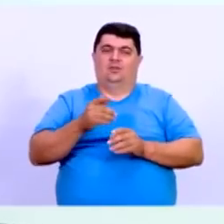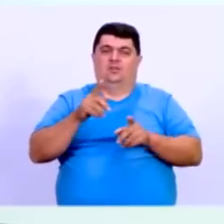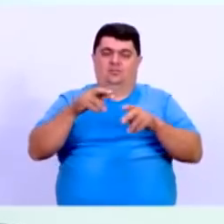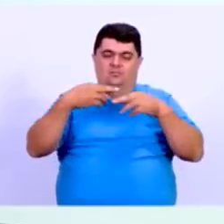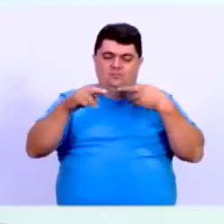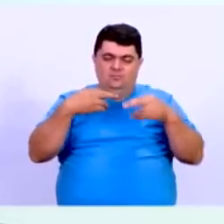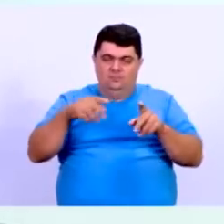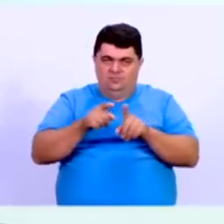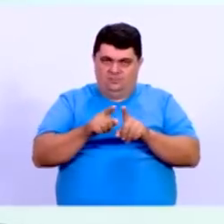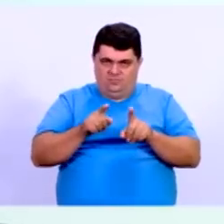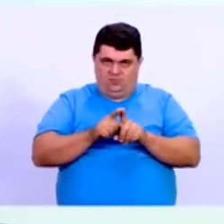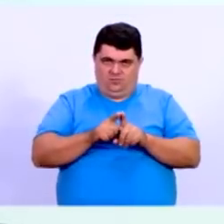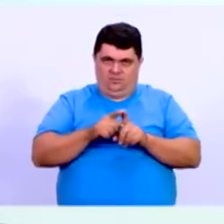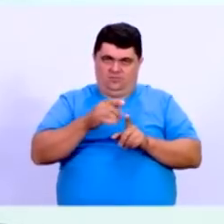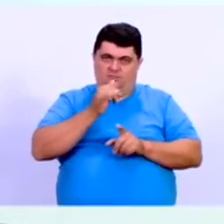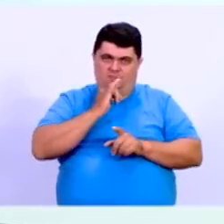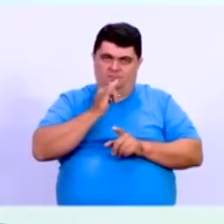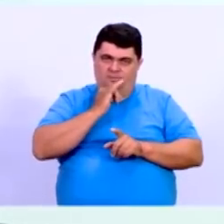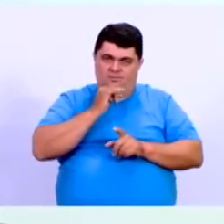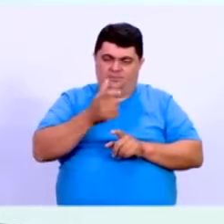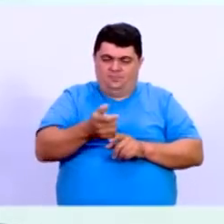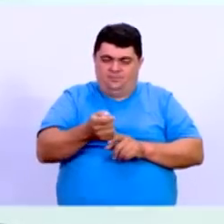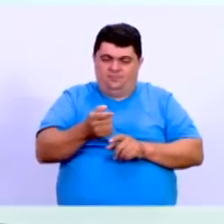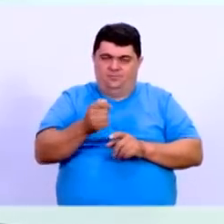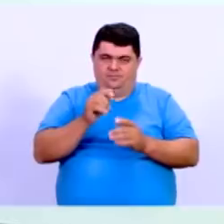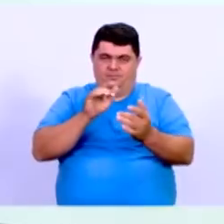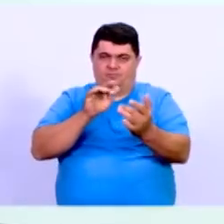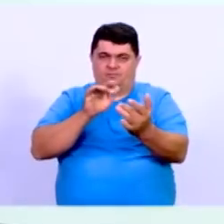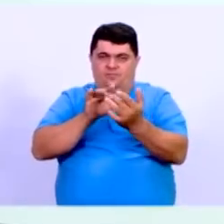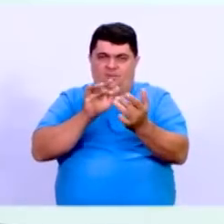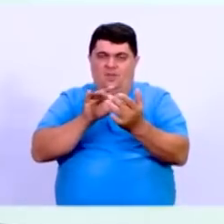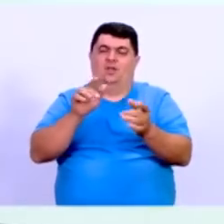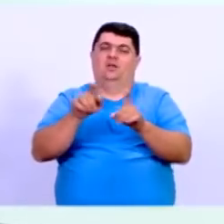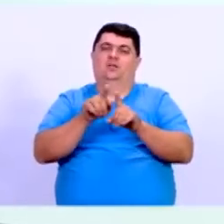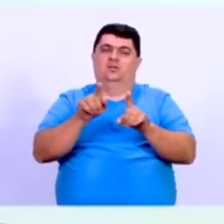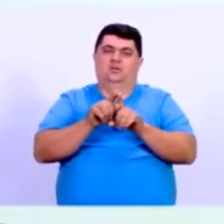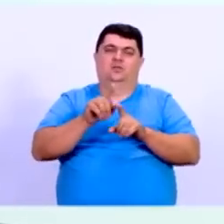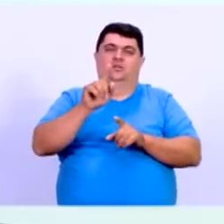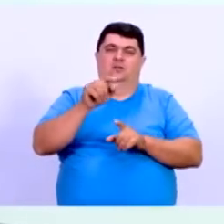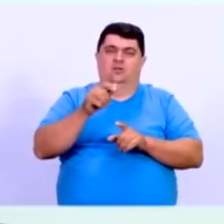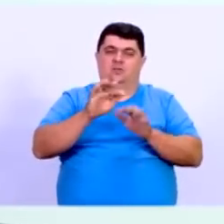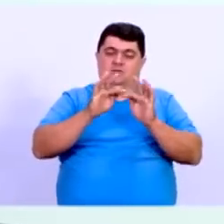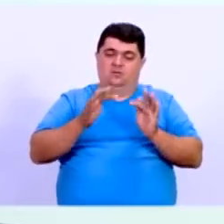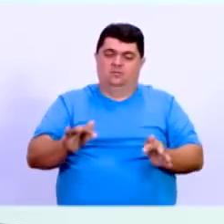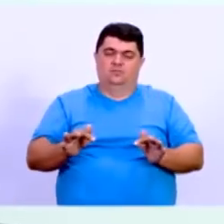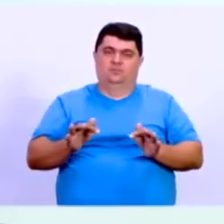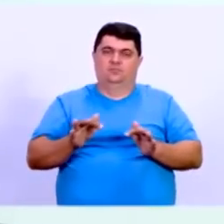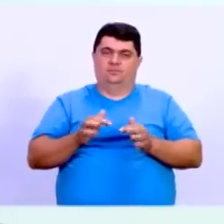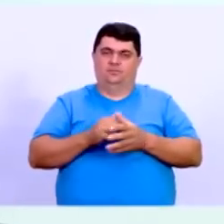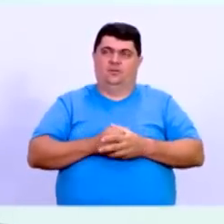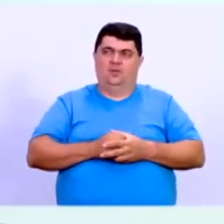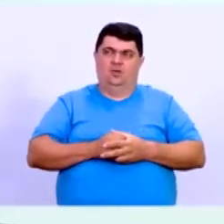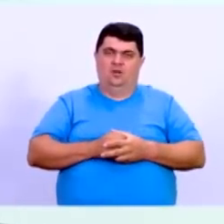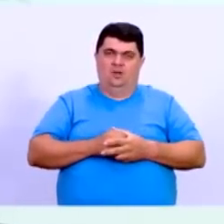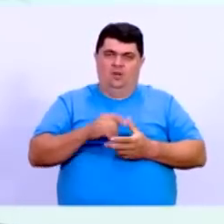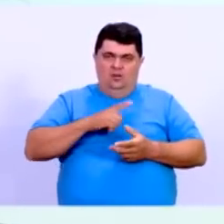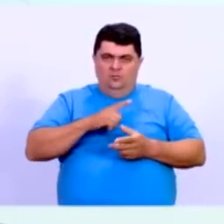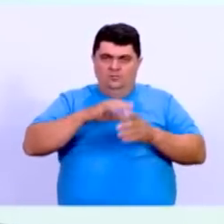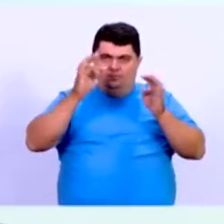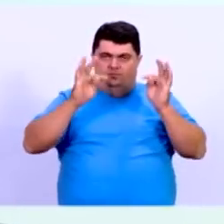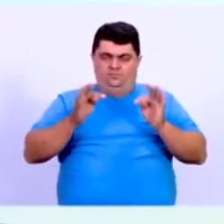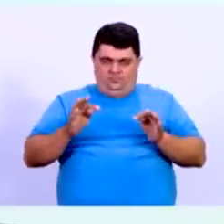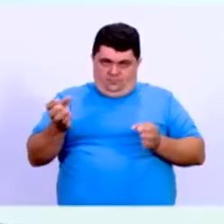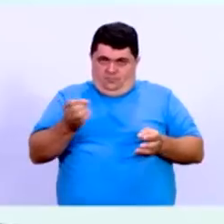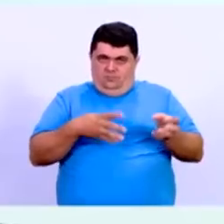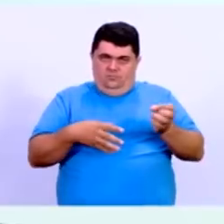computador, tá? Então, no exemplo ali do controle se comunicando com a televisão, também é uma comunicação simplex, tá ok? Lógico que tem tecnologias mais